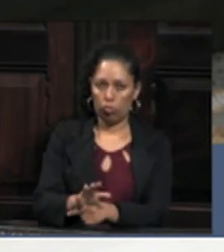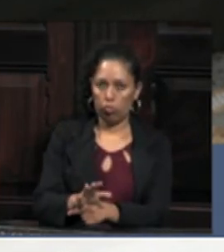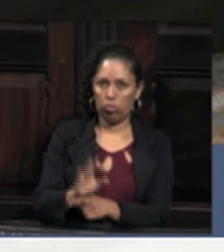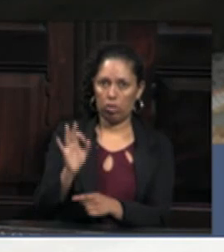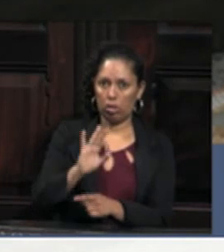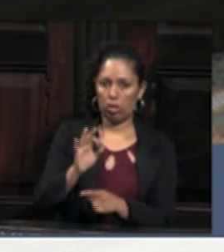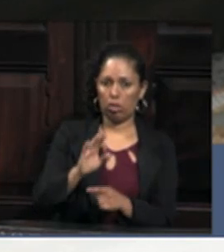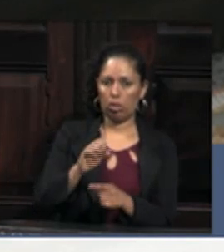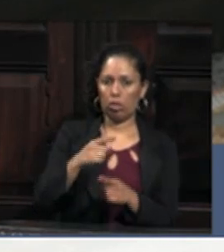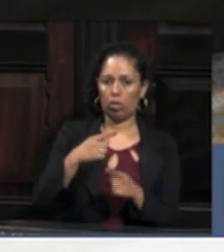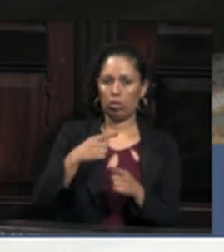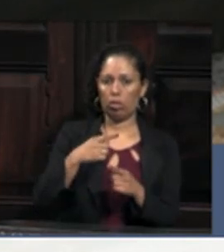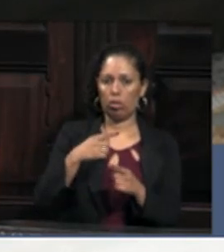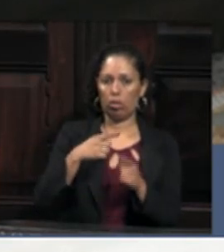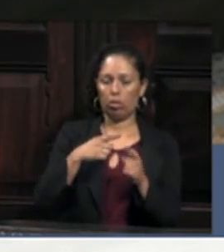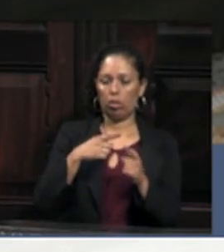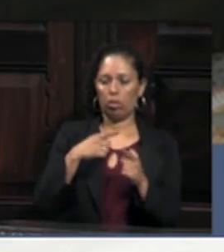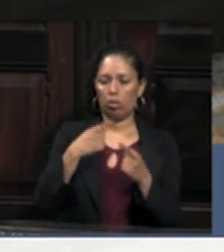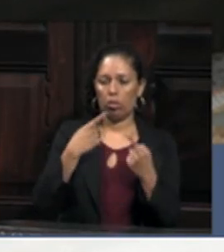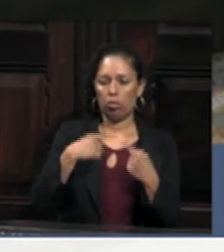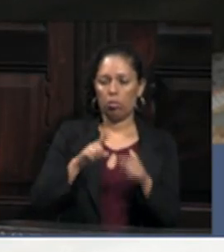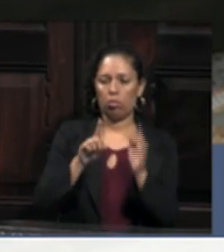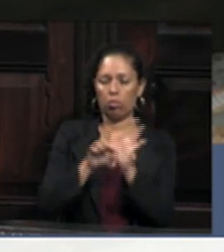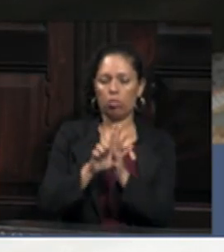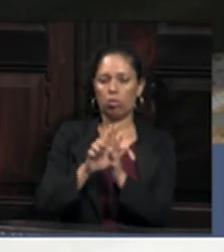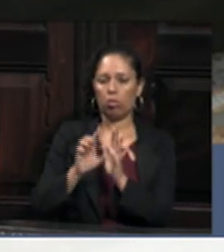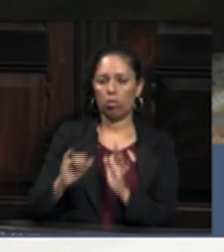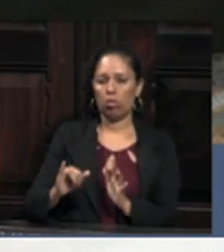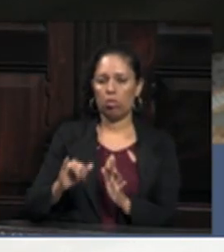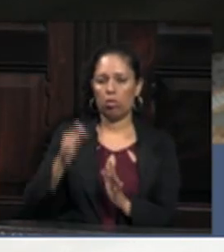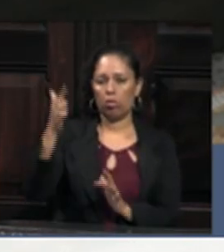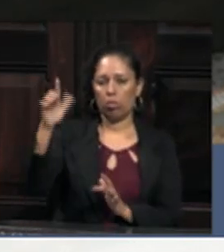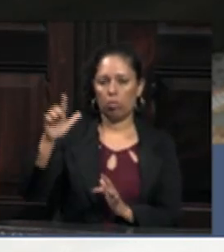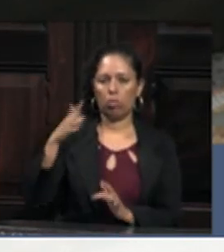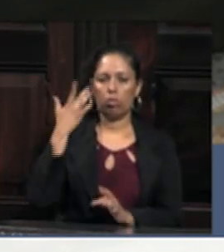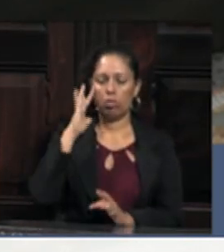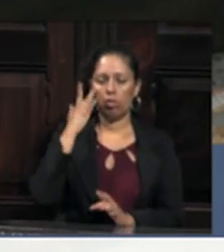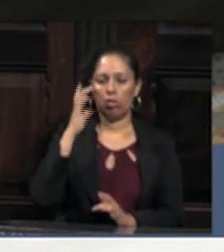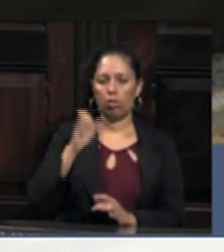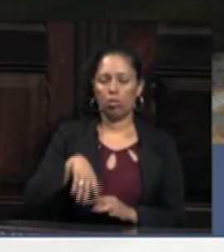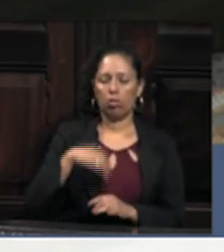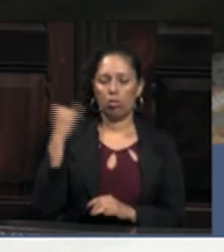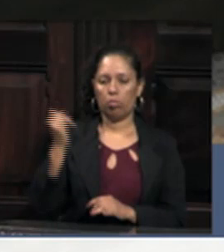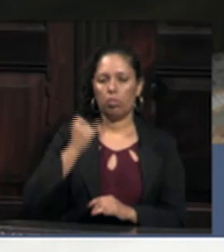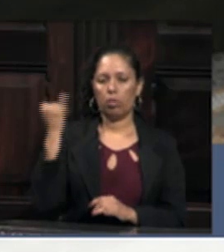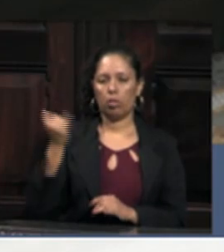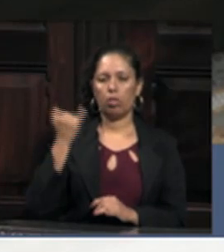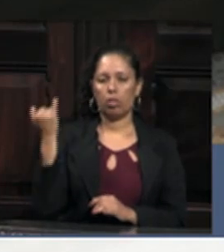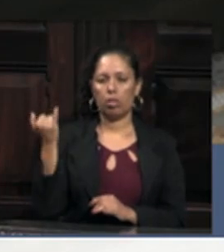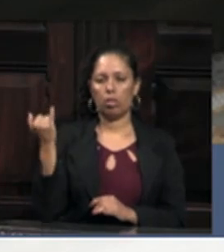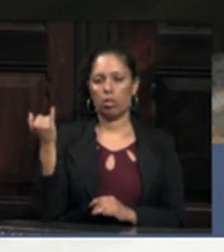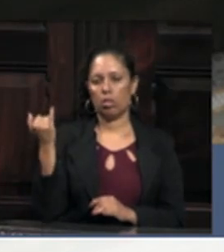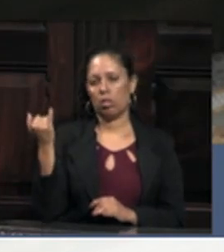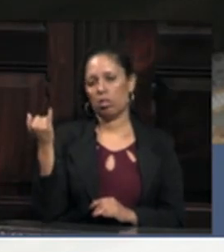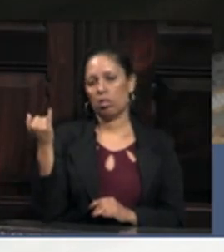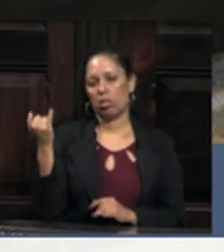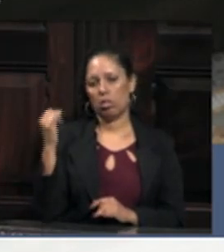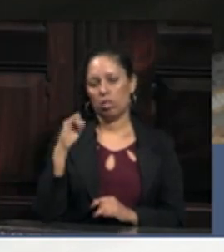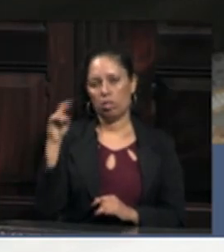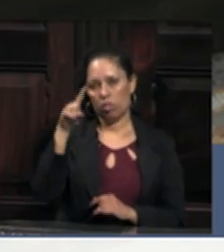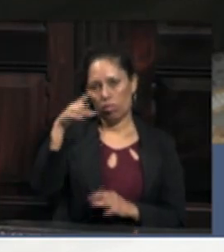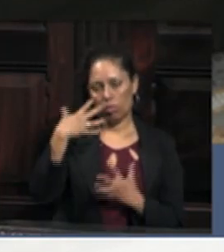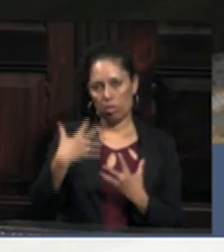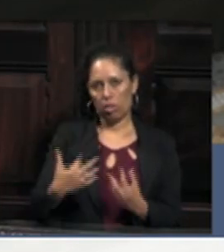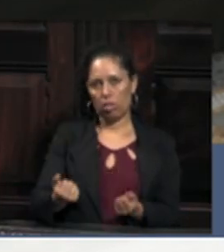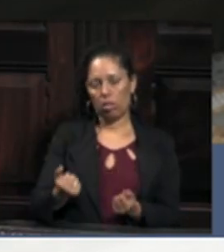lei 7482 de 16. Acho conveniente que Vossa Excelência, se for do